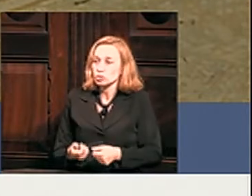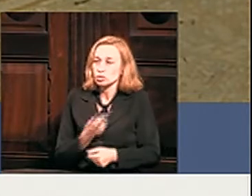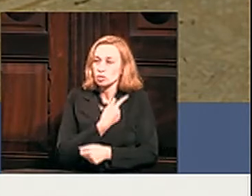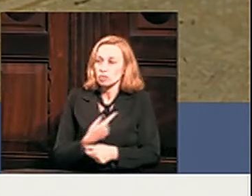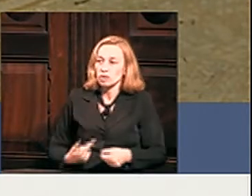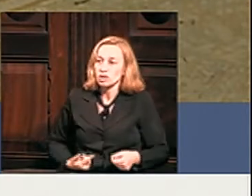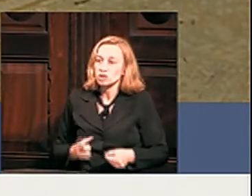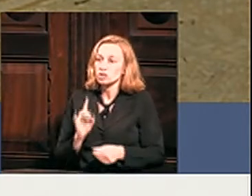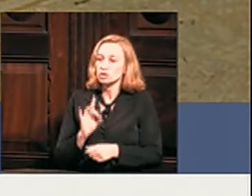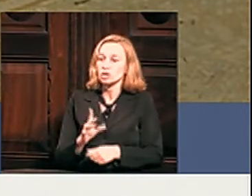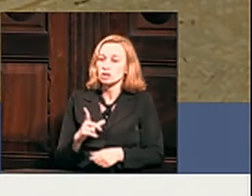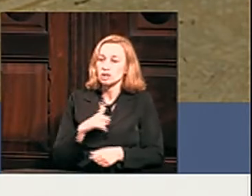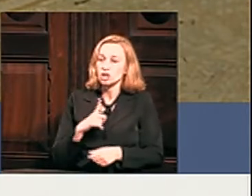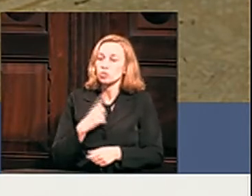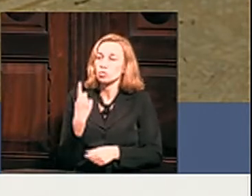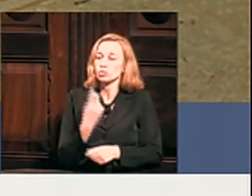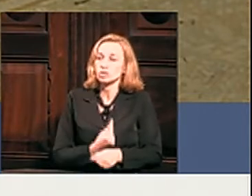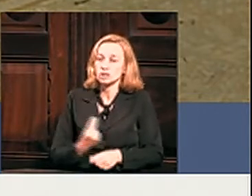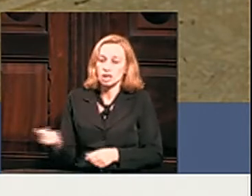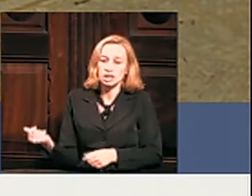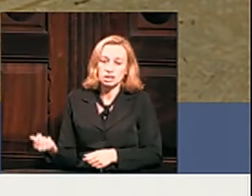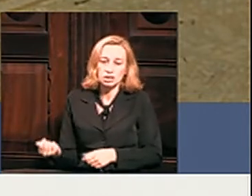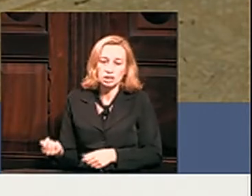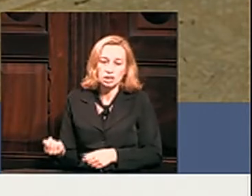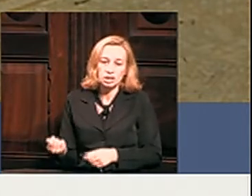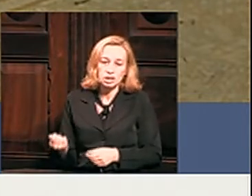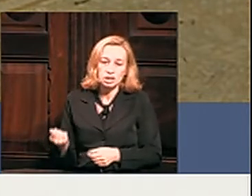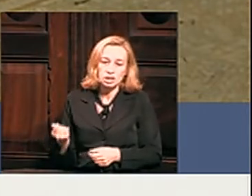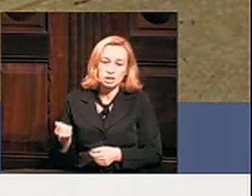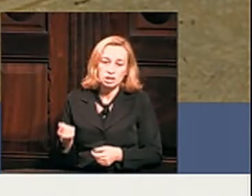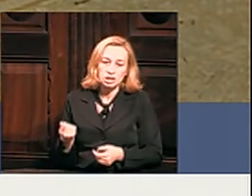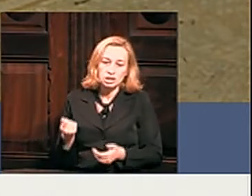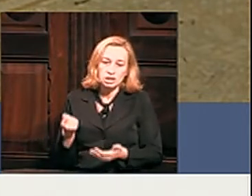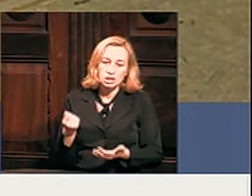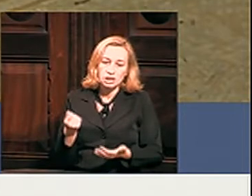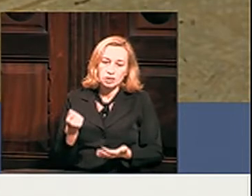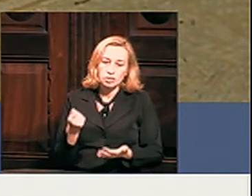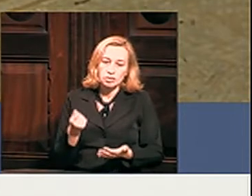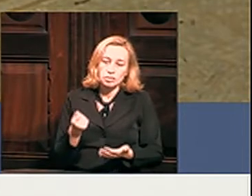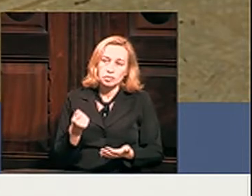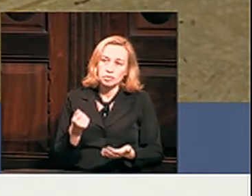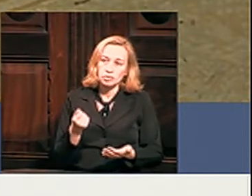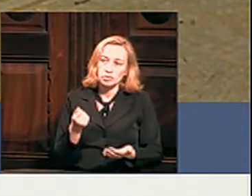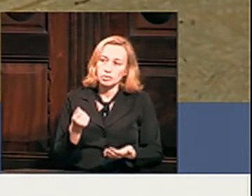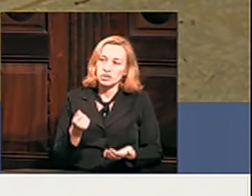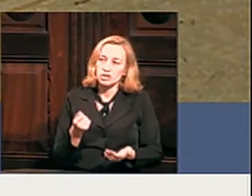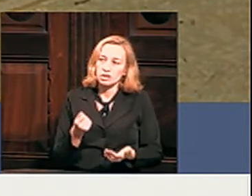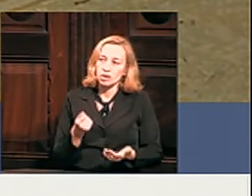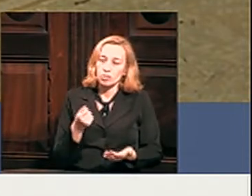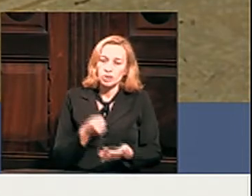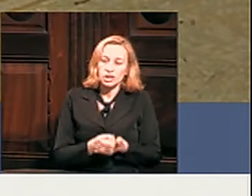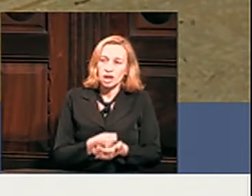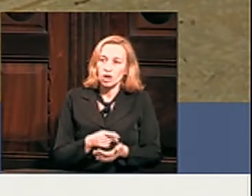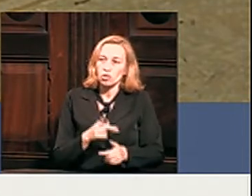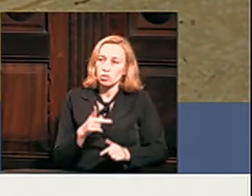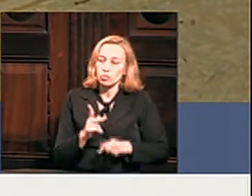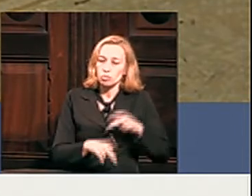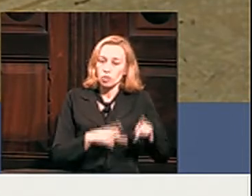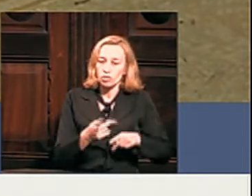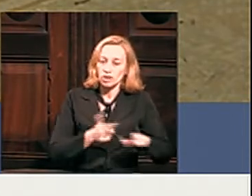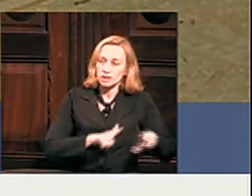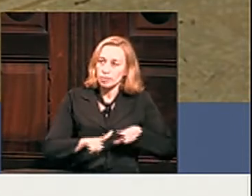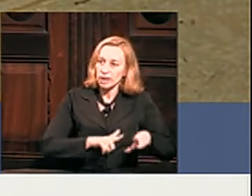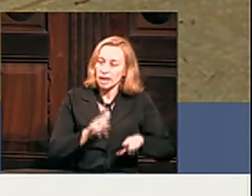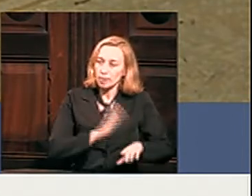uma única saída para qualquer questão: aumentar a carga tributária, botar a mão no bolso do contribuinte para tapar os